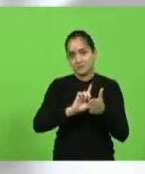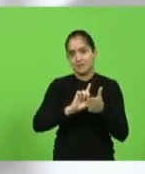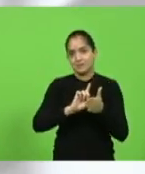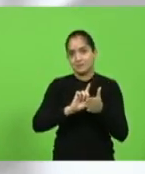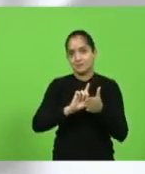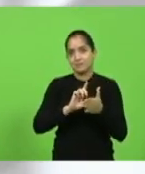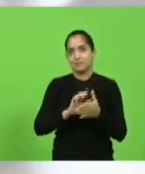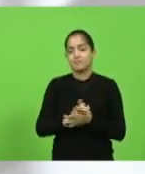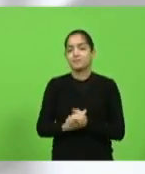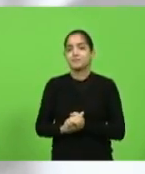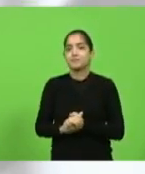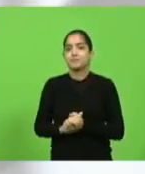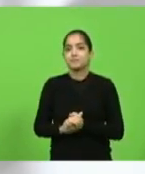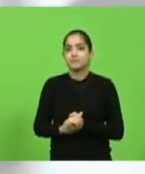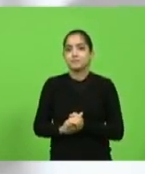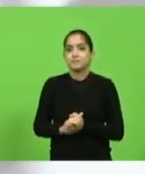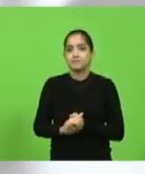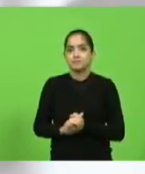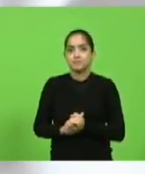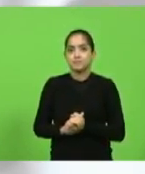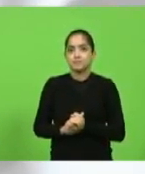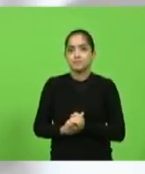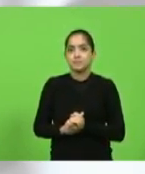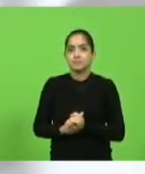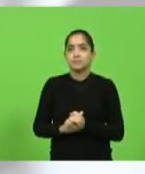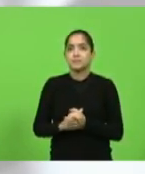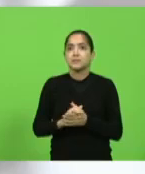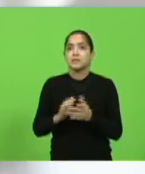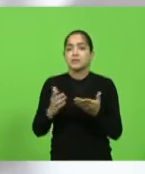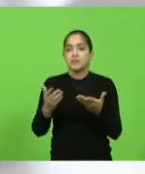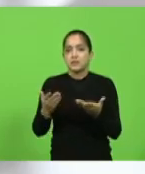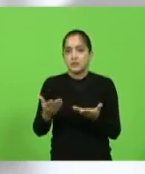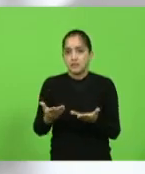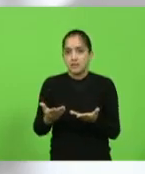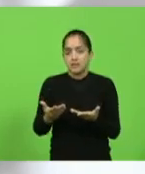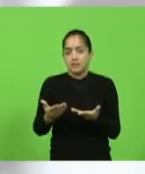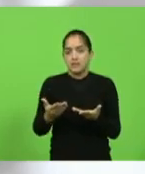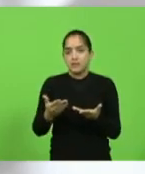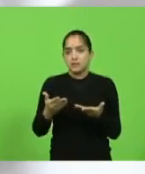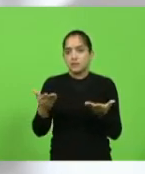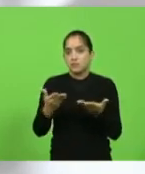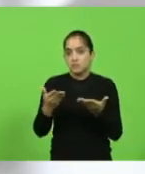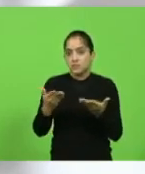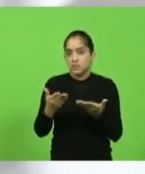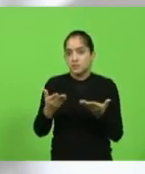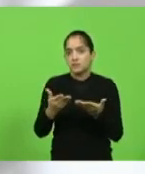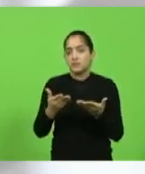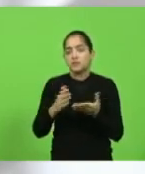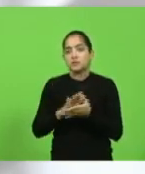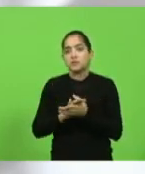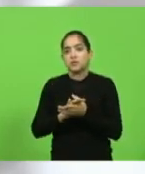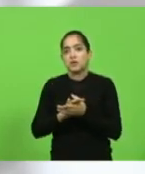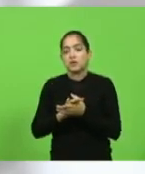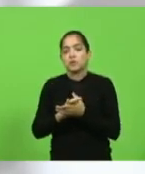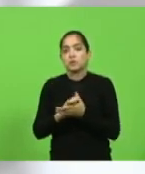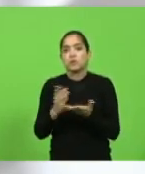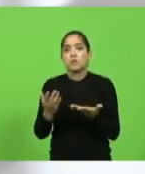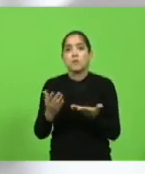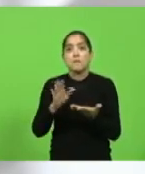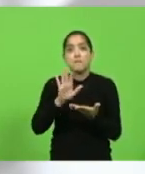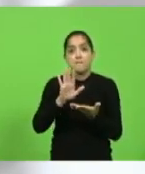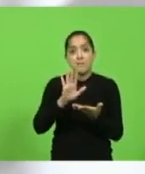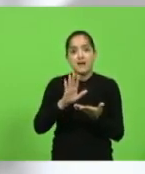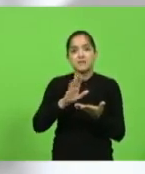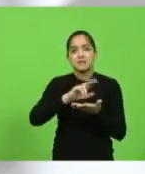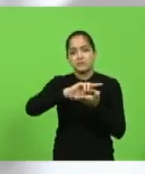cautelas devidas. Vale consignar que não trato aqui de um elemento isolado, mas sim de uma soma de fatores,